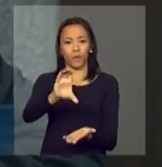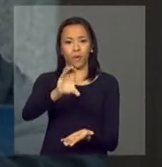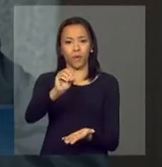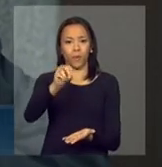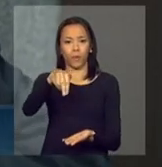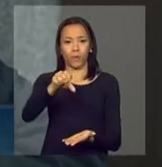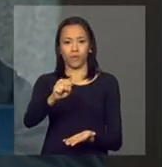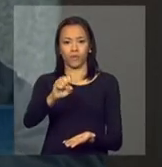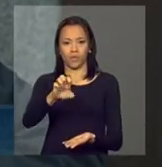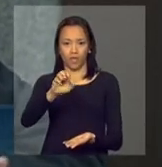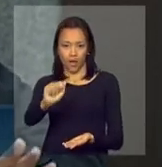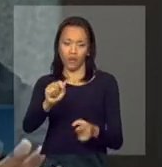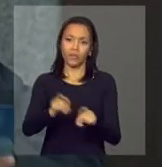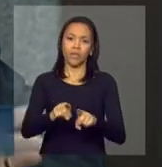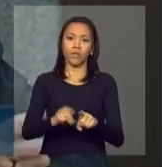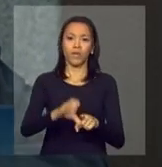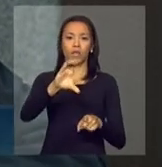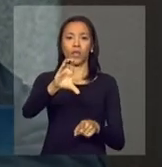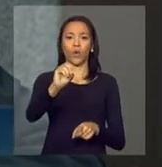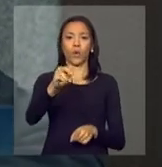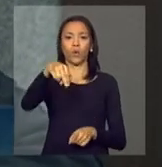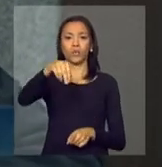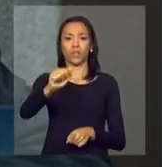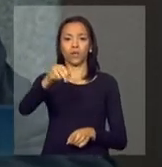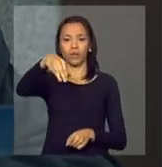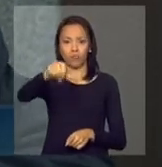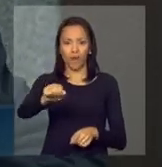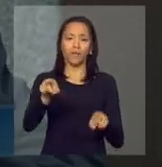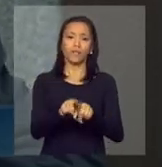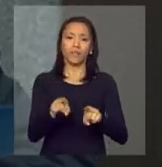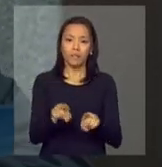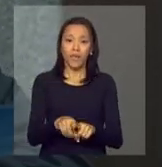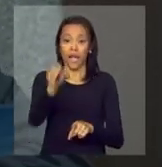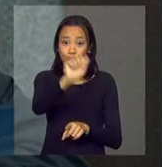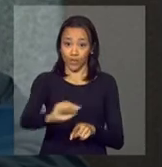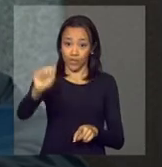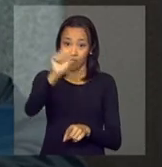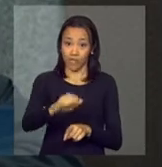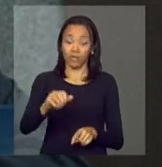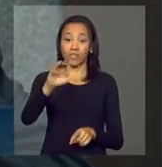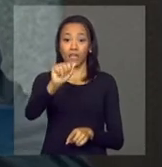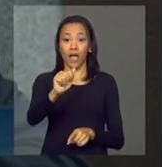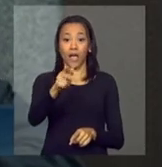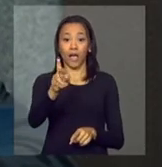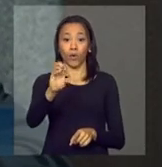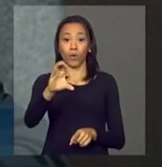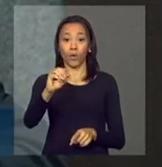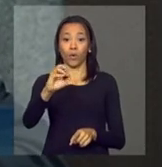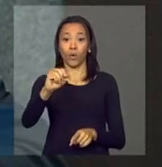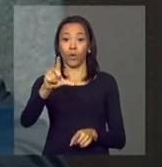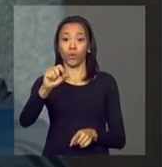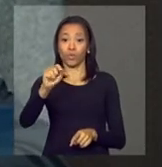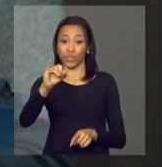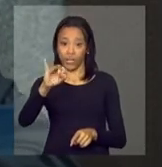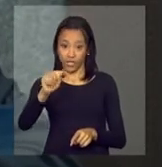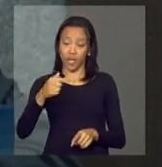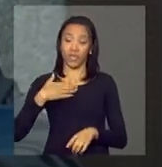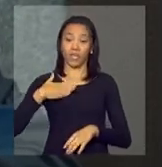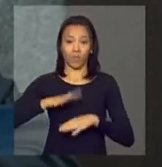em especial, e com o CONAMA, a Comissão Nacional de Agroecologia e Produção Orgânica, da qual sou, em